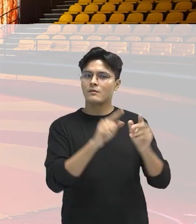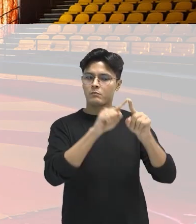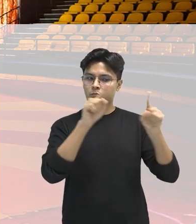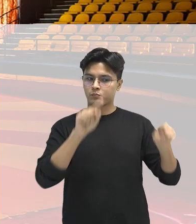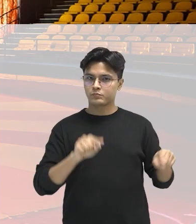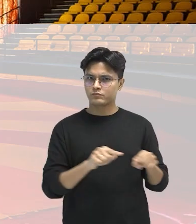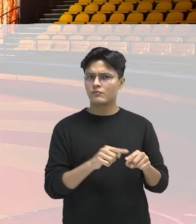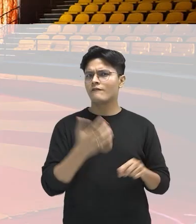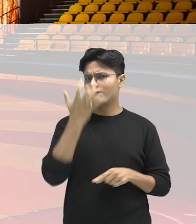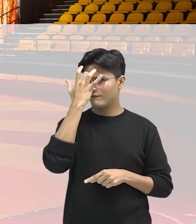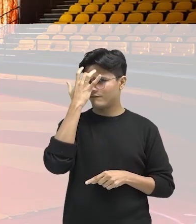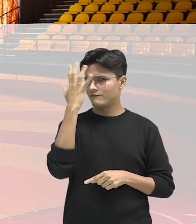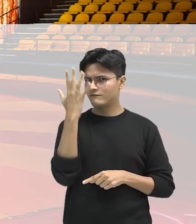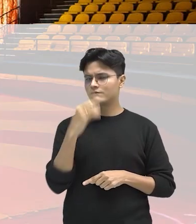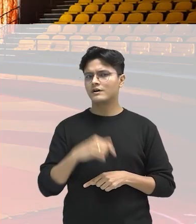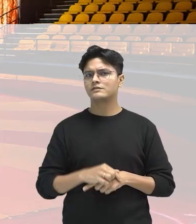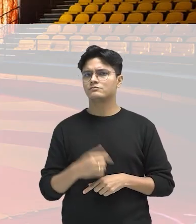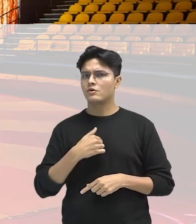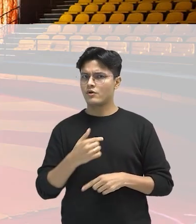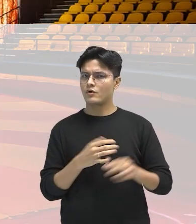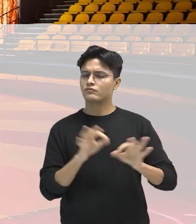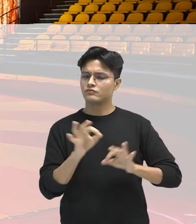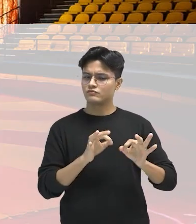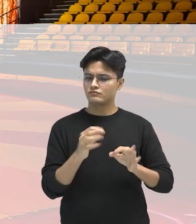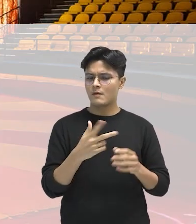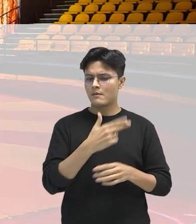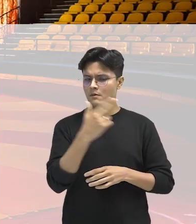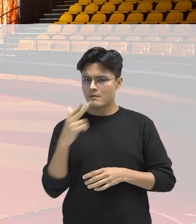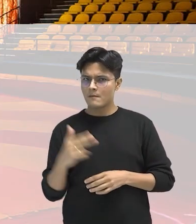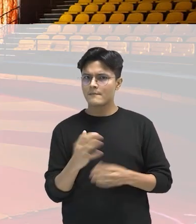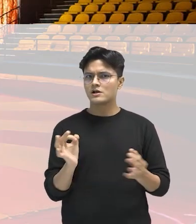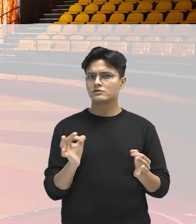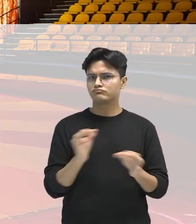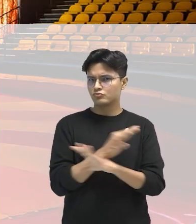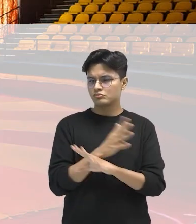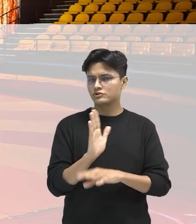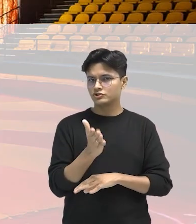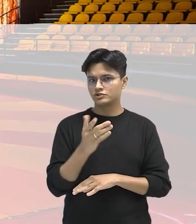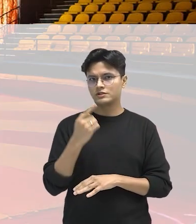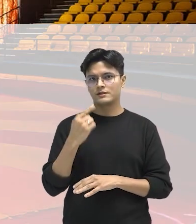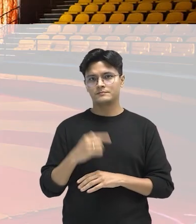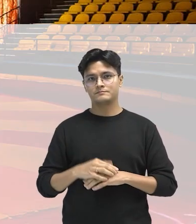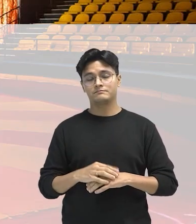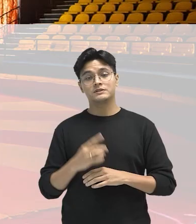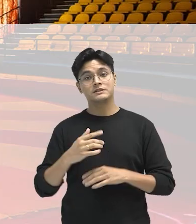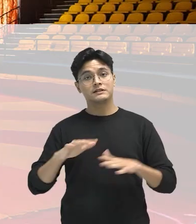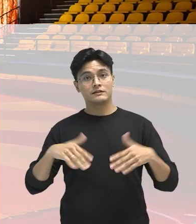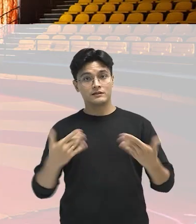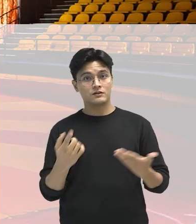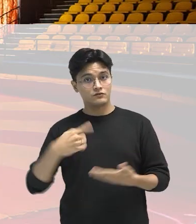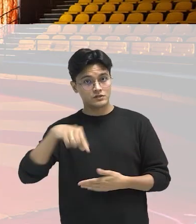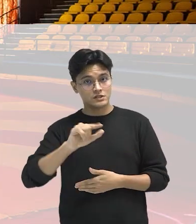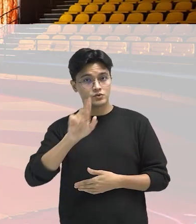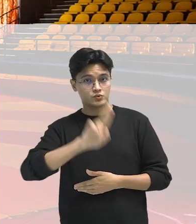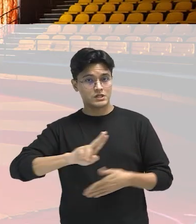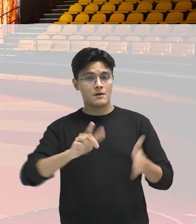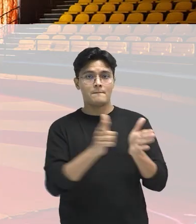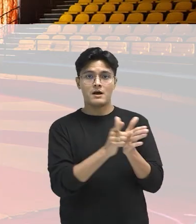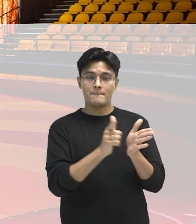fácil. Eu já trouxe prontinho para vocês porque é muito fácil de ser realizado, de ser confeccionado. Vocês vão pegar um